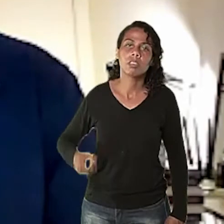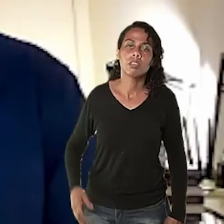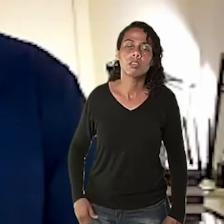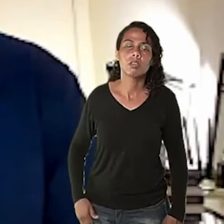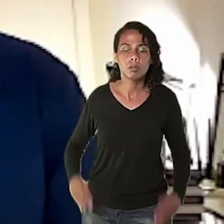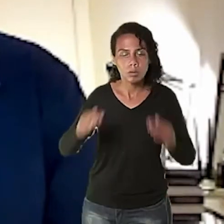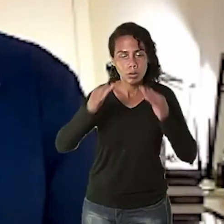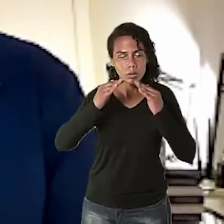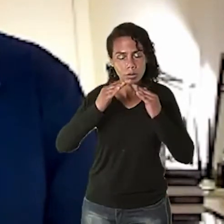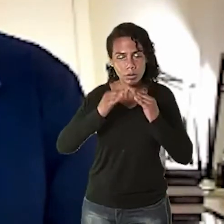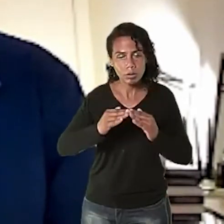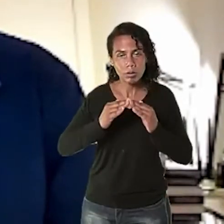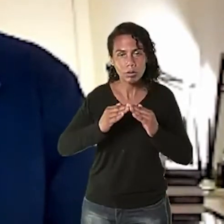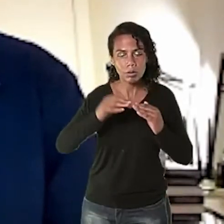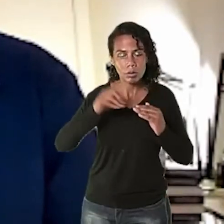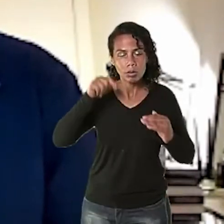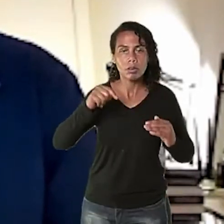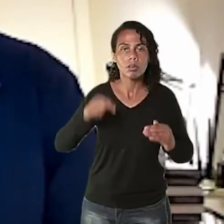pela